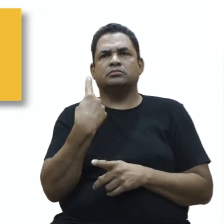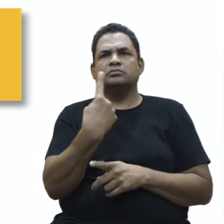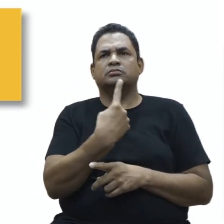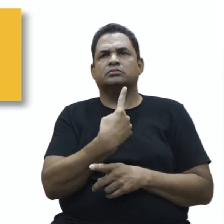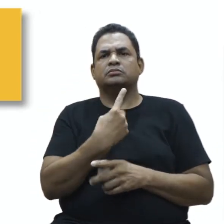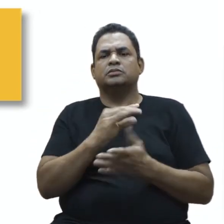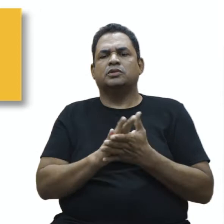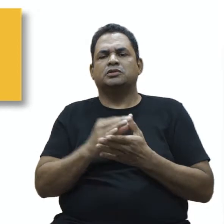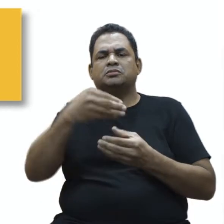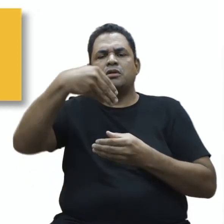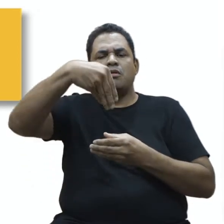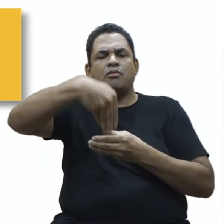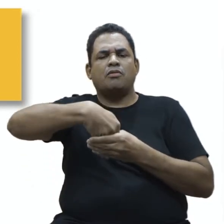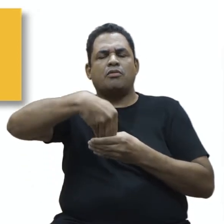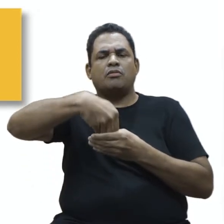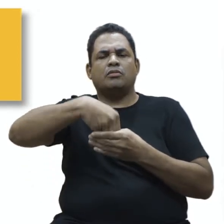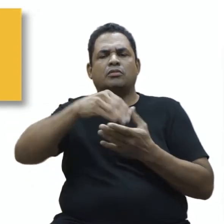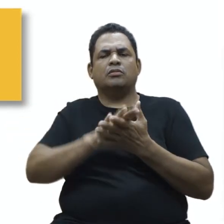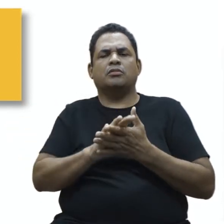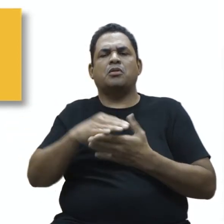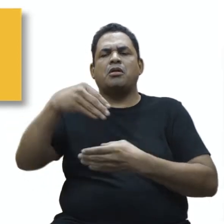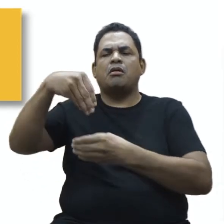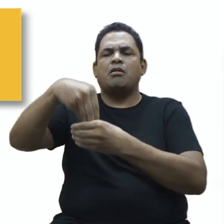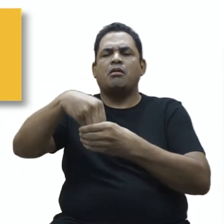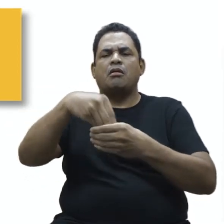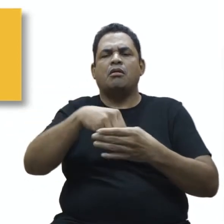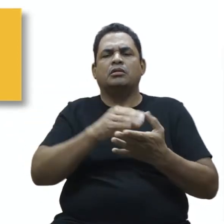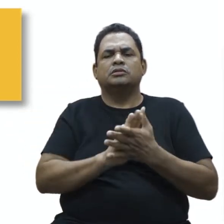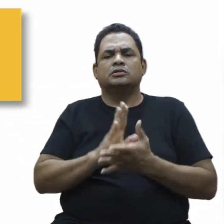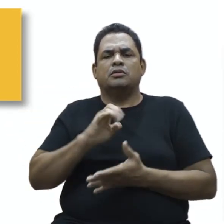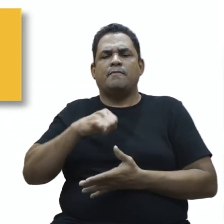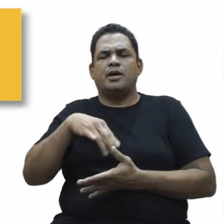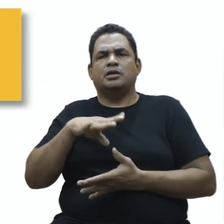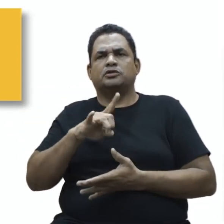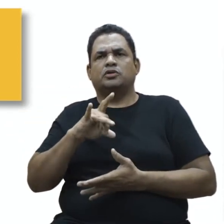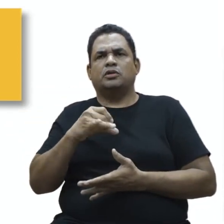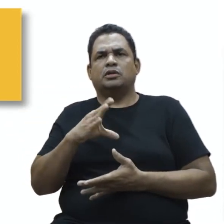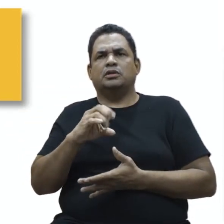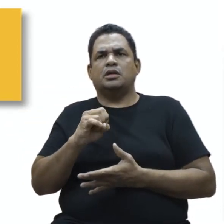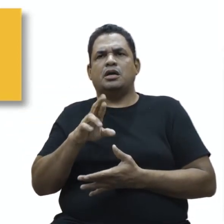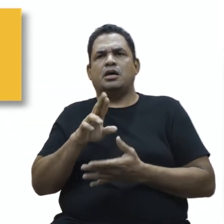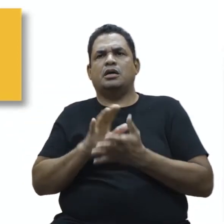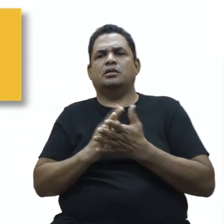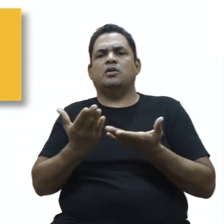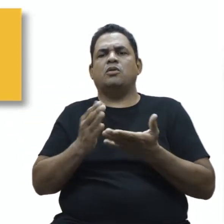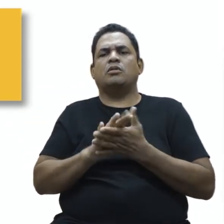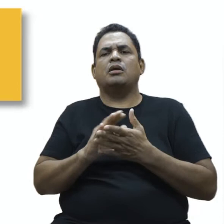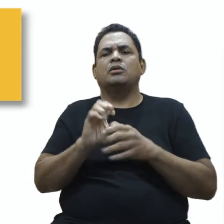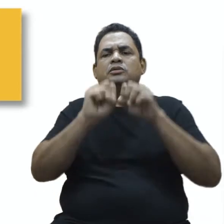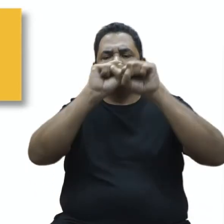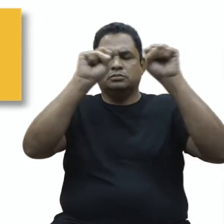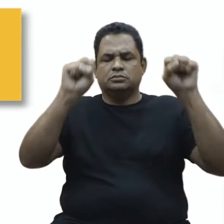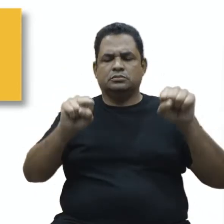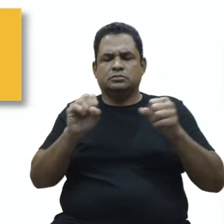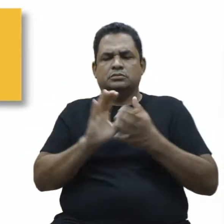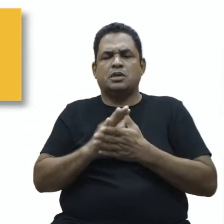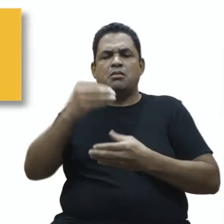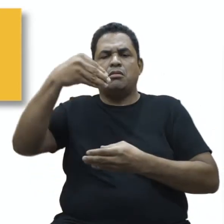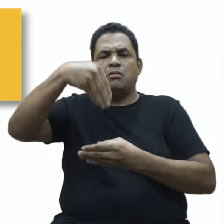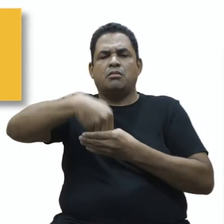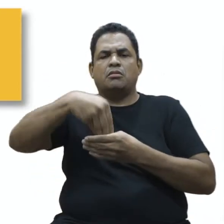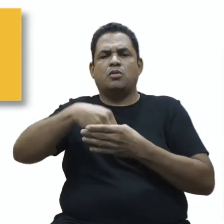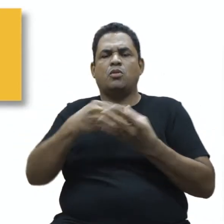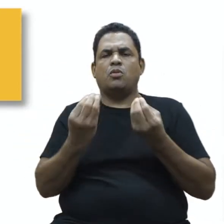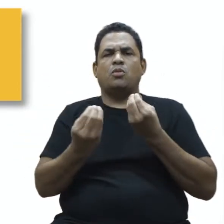votar, por que as eleições são majoritárias ou minoritárias, o que é um sistema eleitoral, como é que funcionam essas